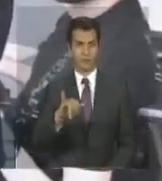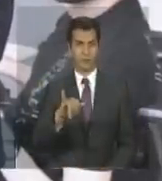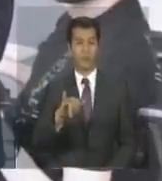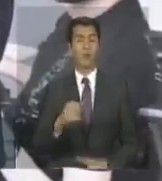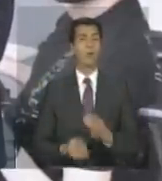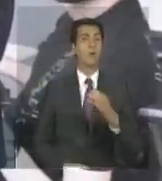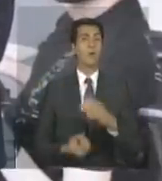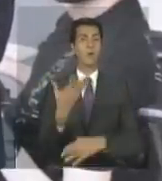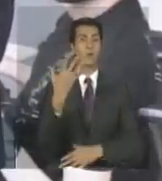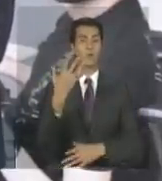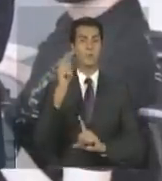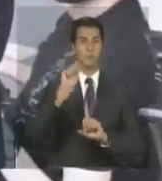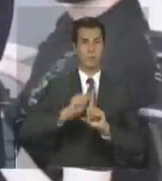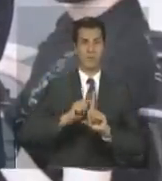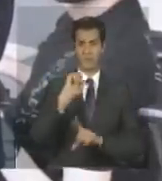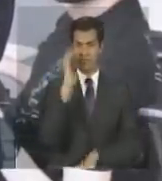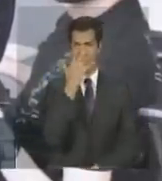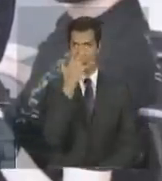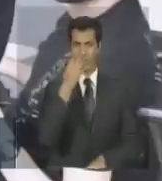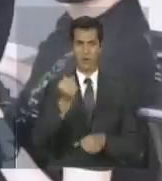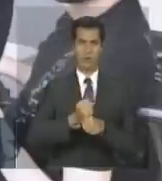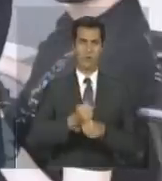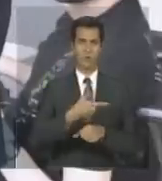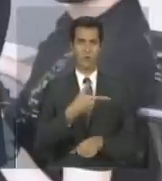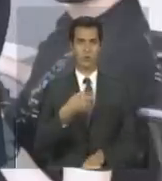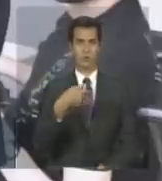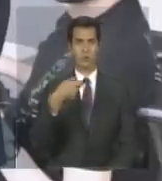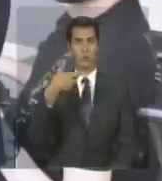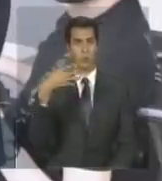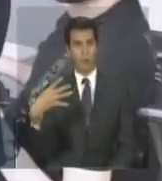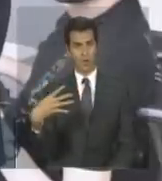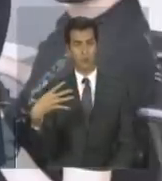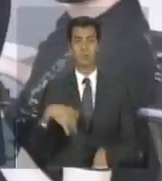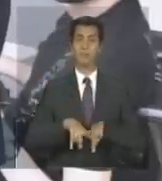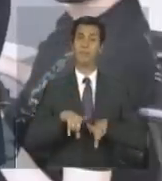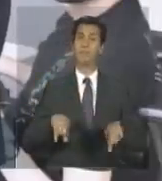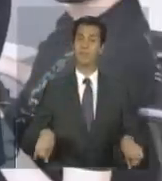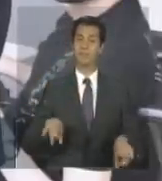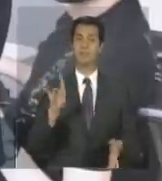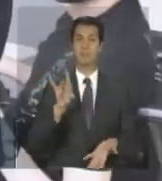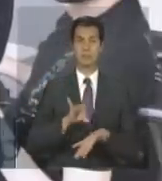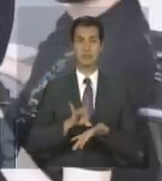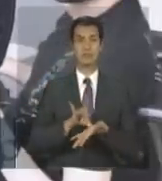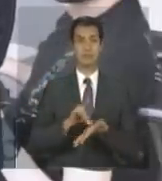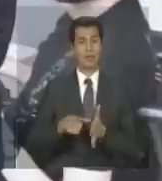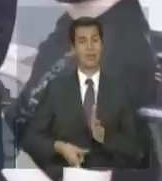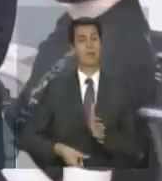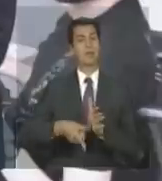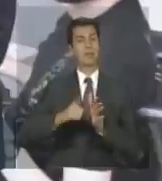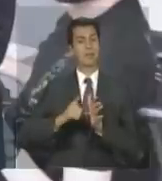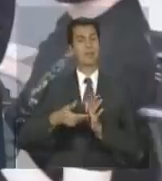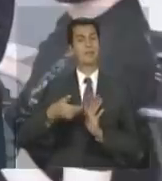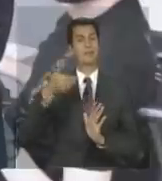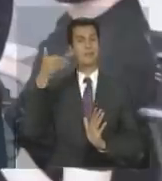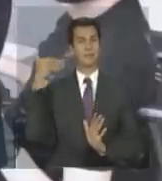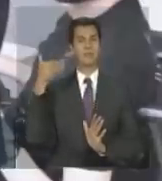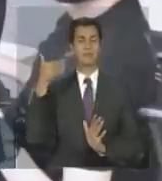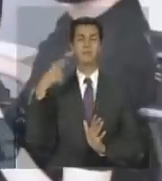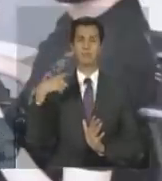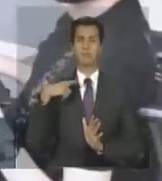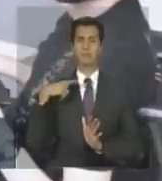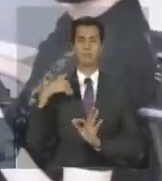em fevereiro de 2004, mas que teve momentos antecedentes muito